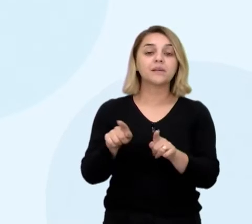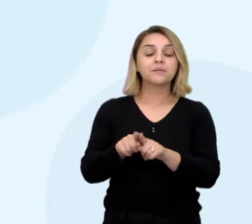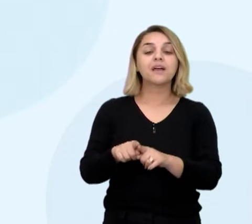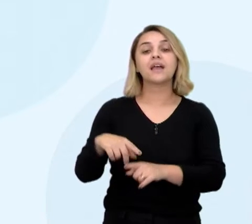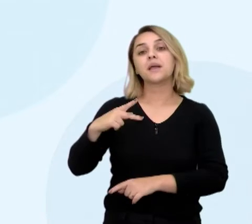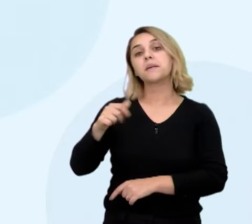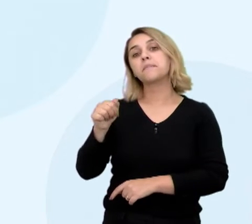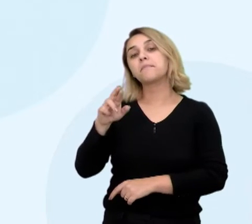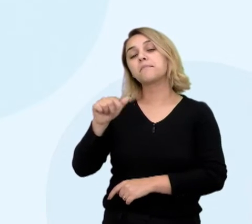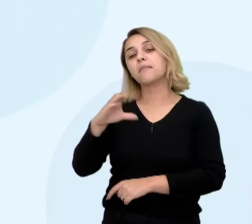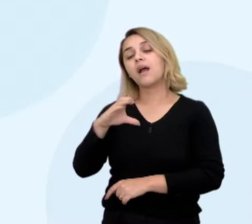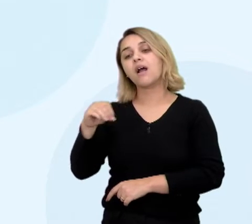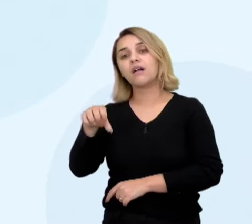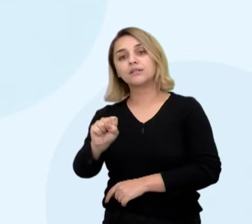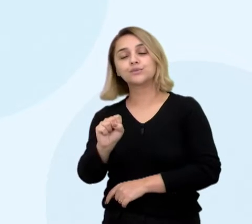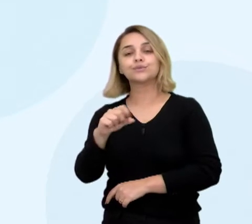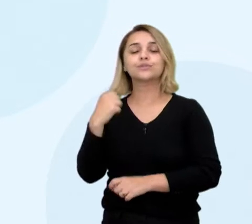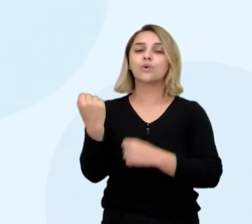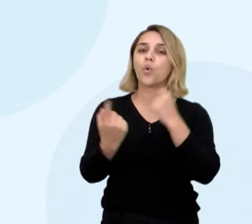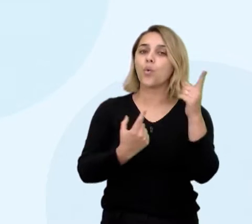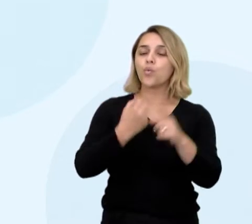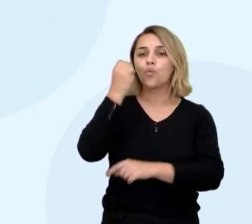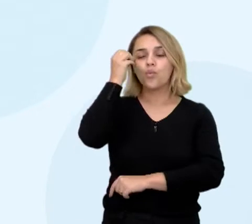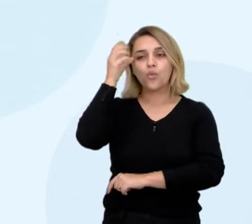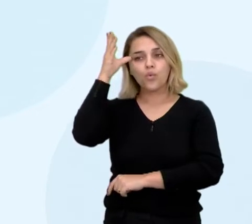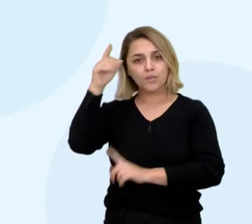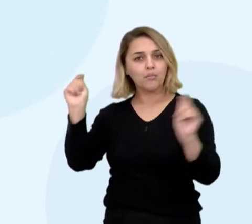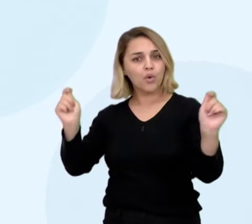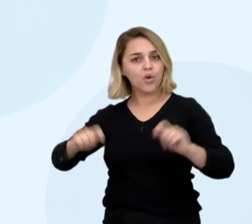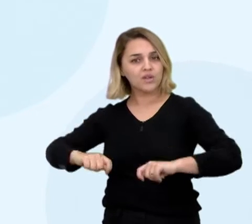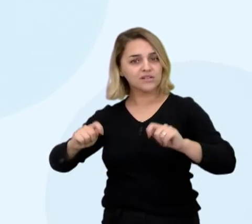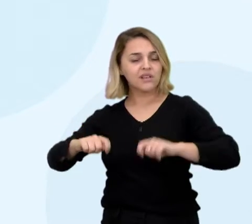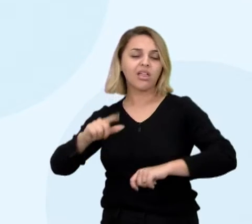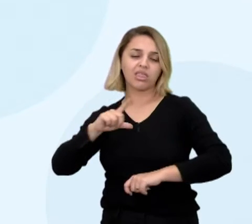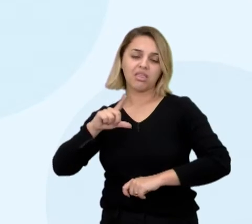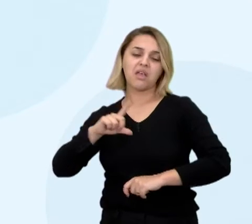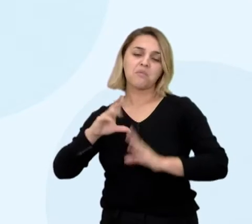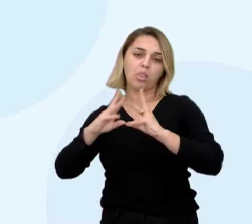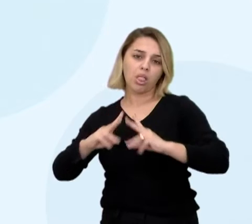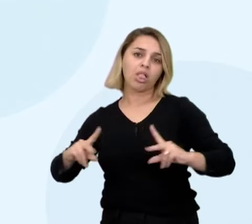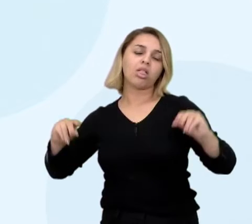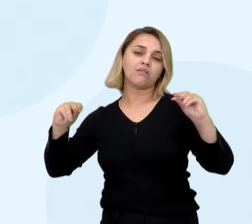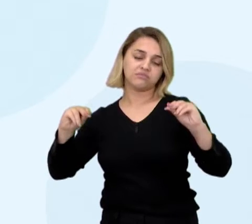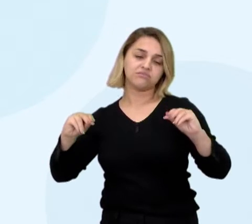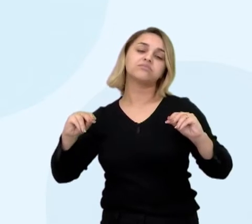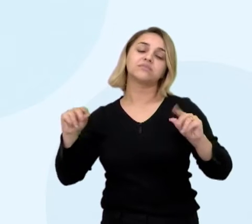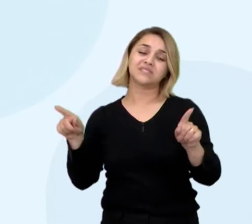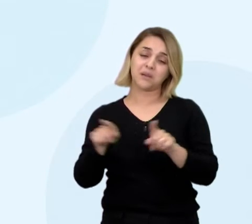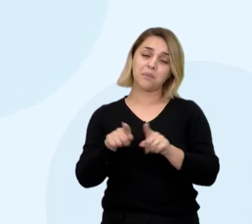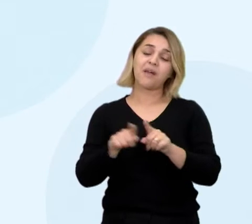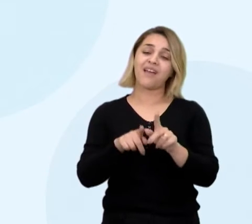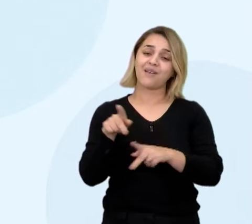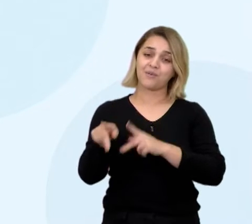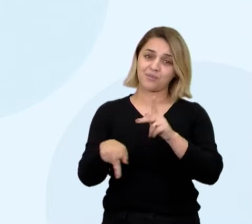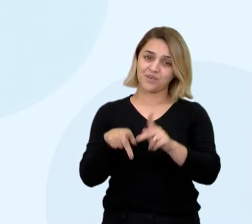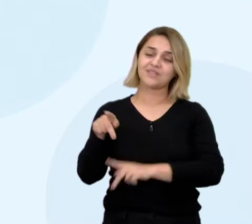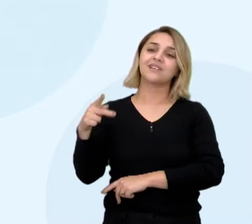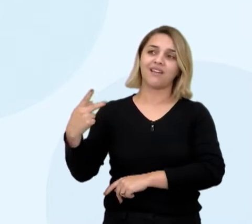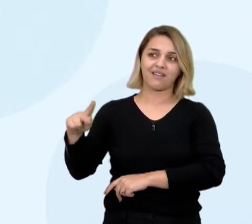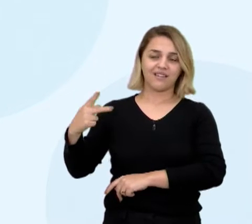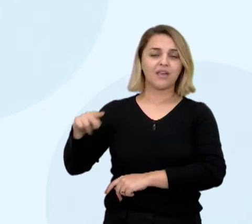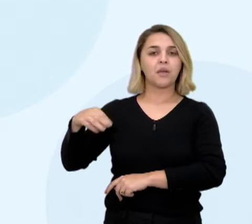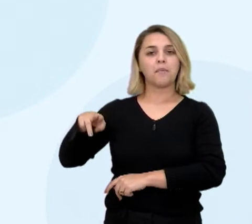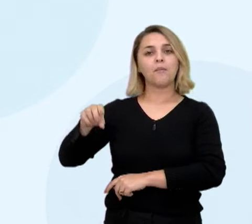poucos conhecimentos que possui, ainda está sujeito a perdê-los. O pouco que a gente sabe também, diz o Montesquieu, não